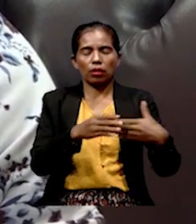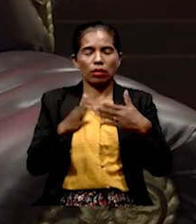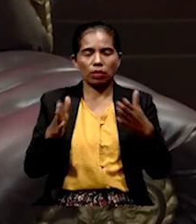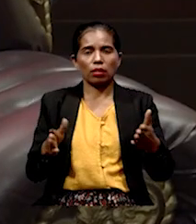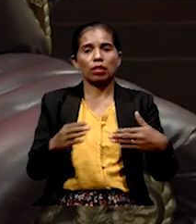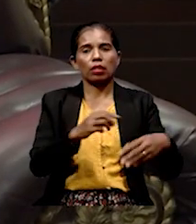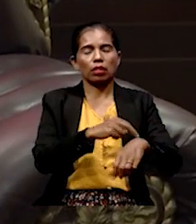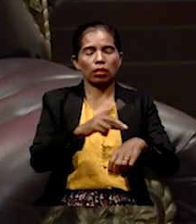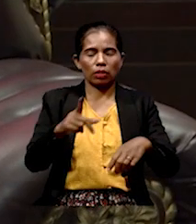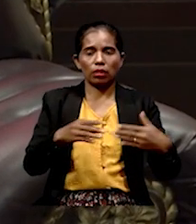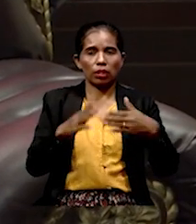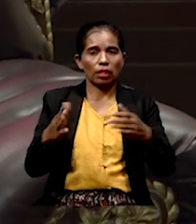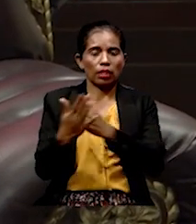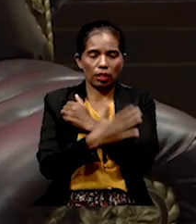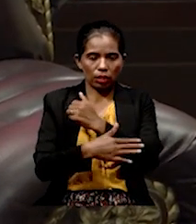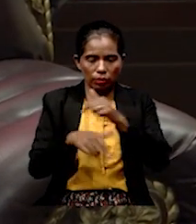ne. Awoneng